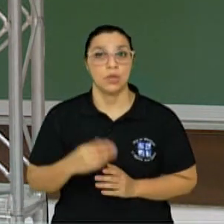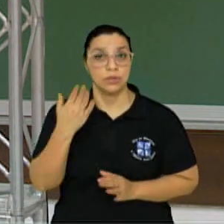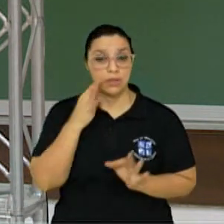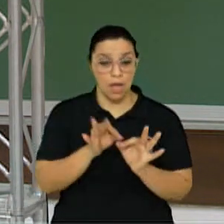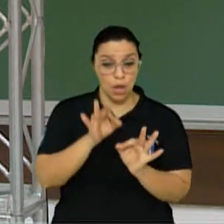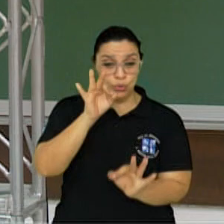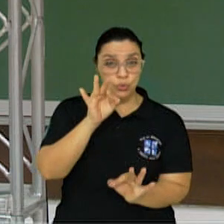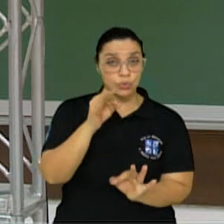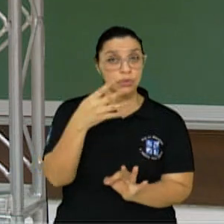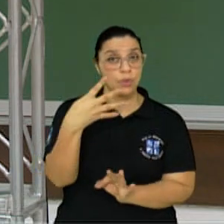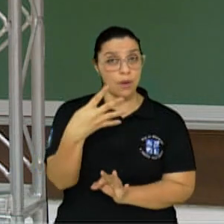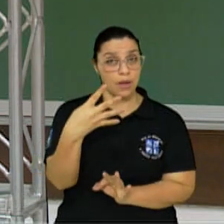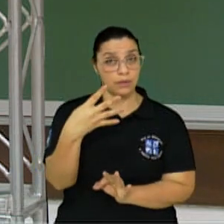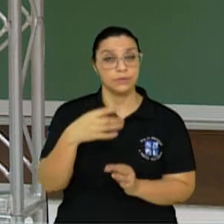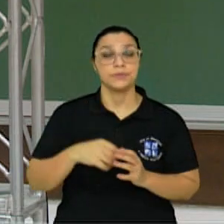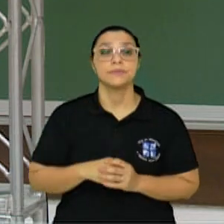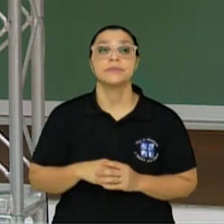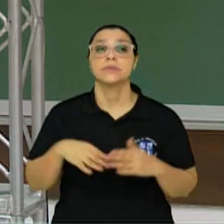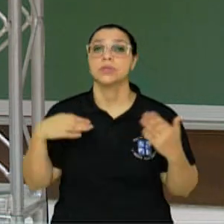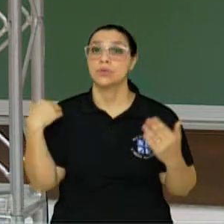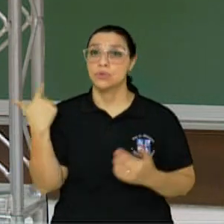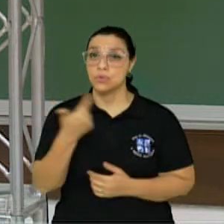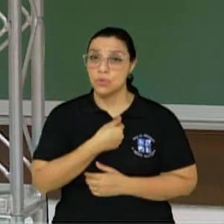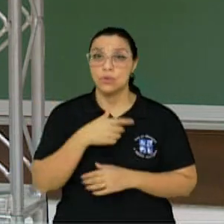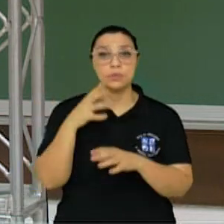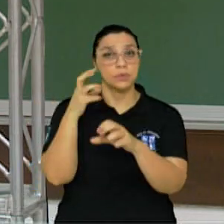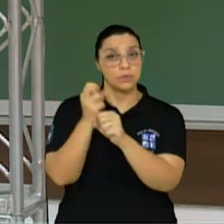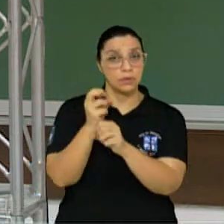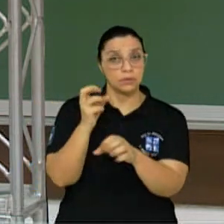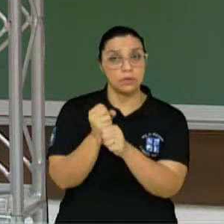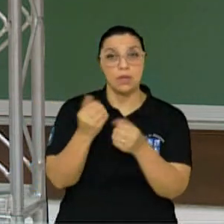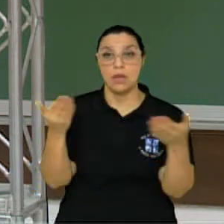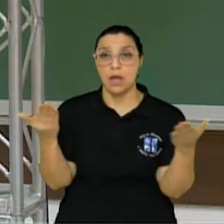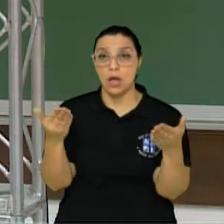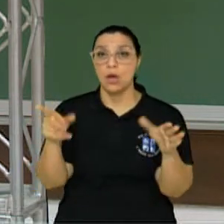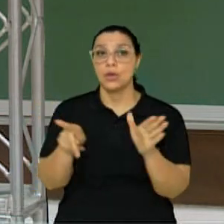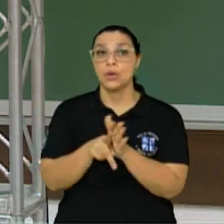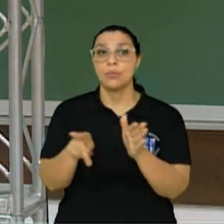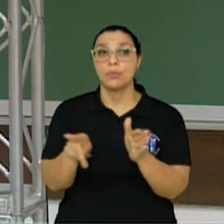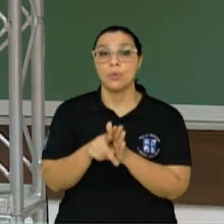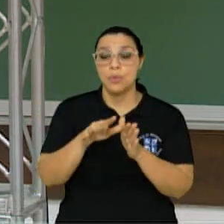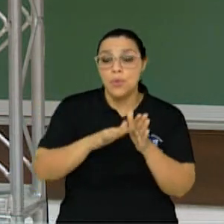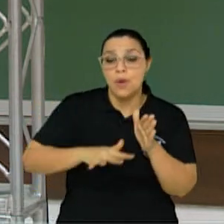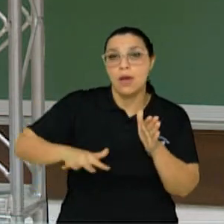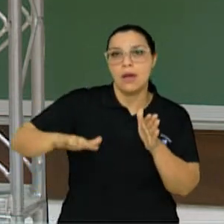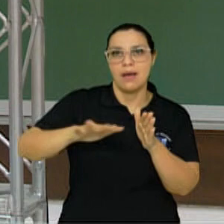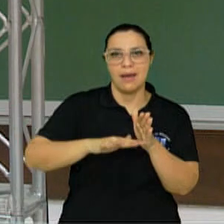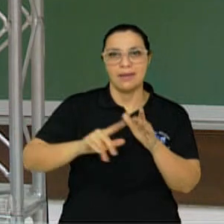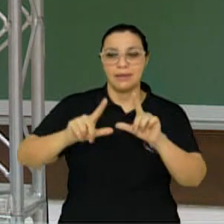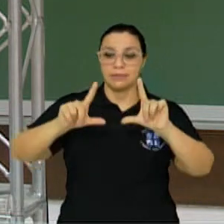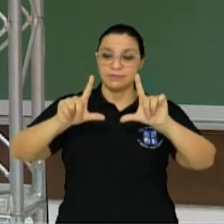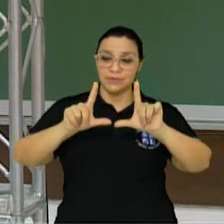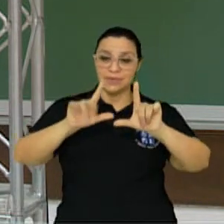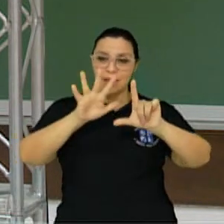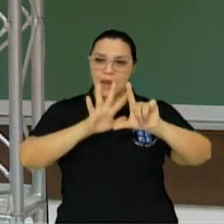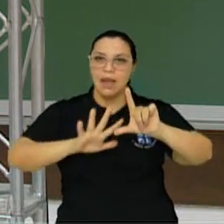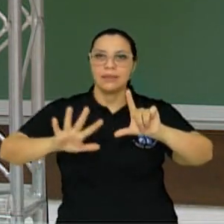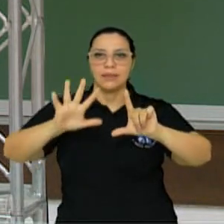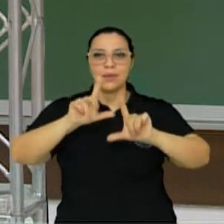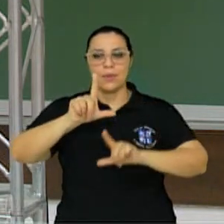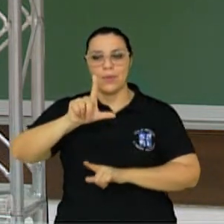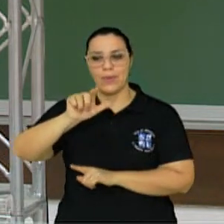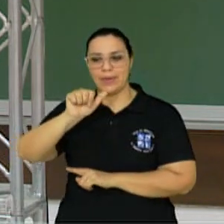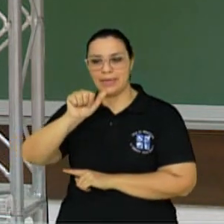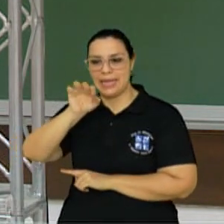da pirâmide, não da lateral. Então, nós vamos calcular aqui o cálculo da superfície lateral da pirâmide. Essa